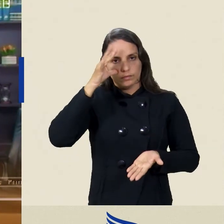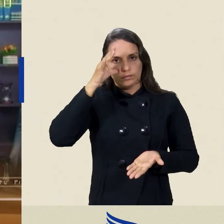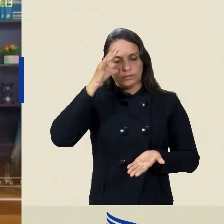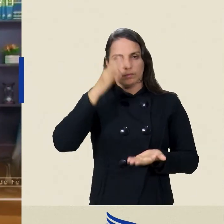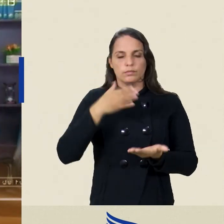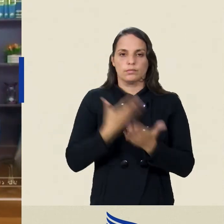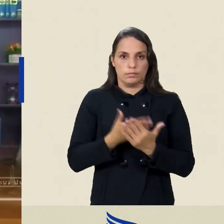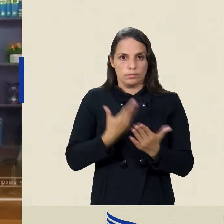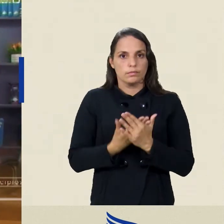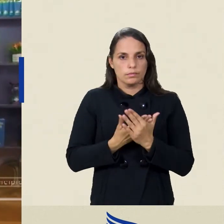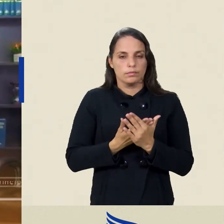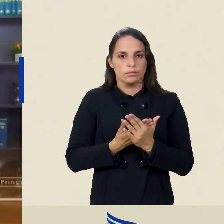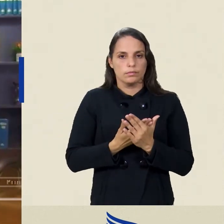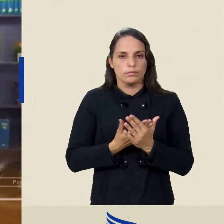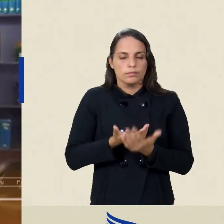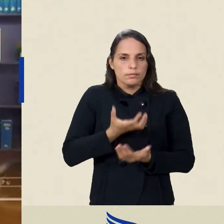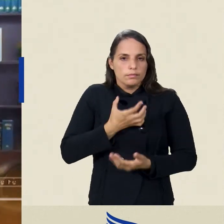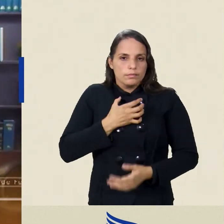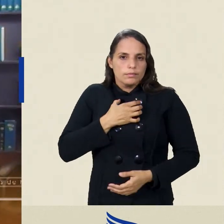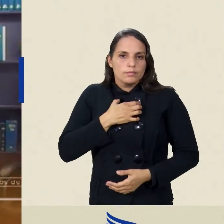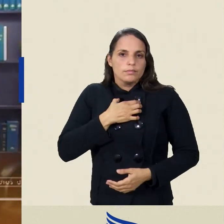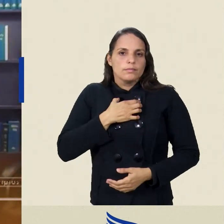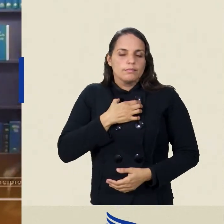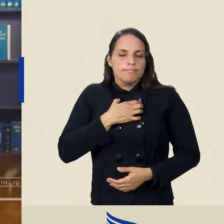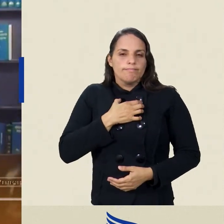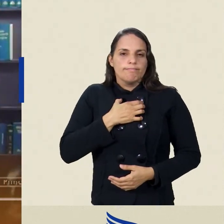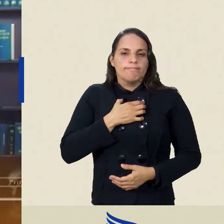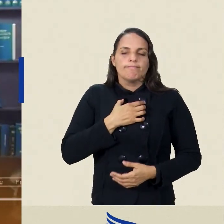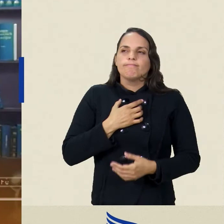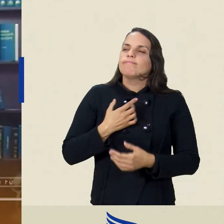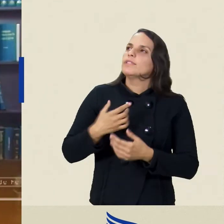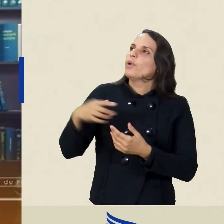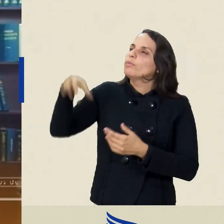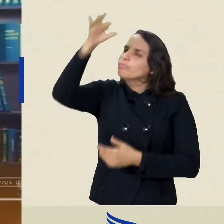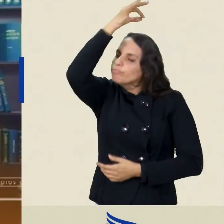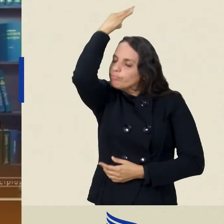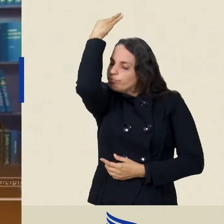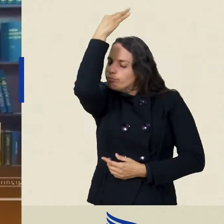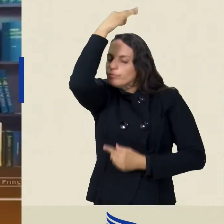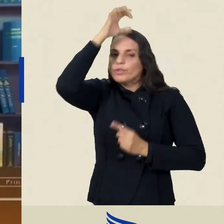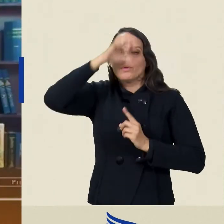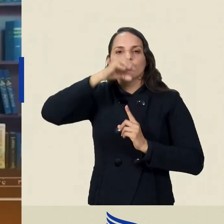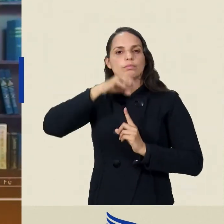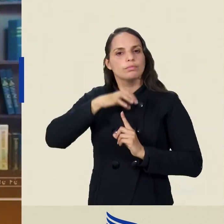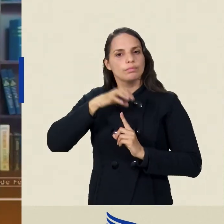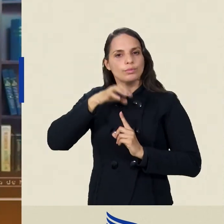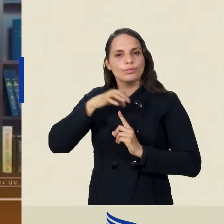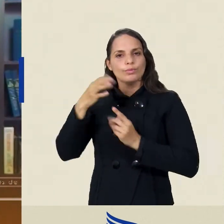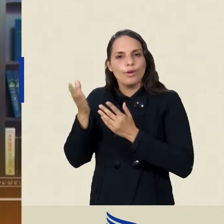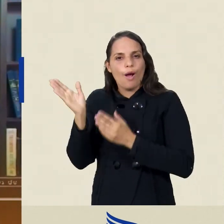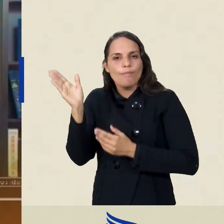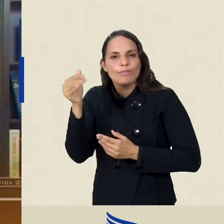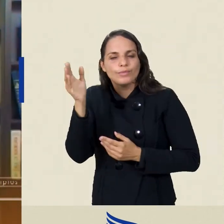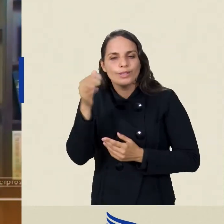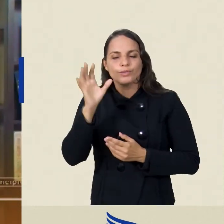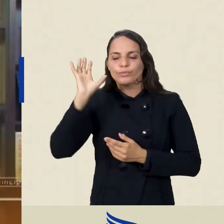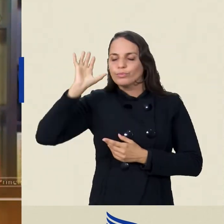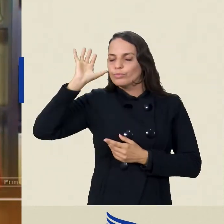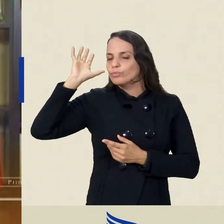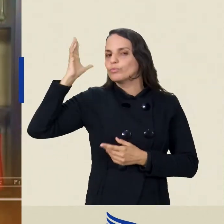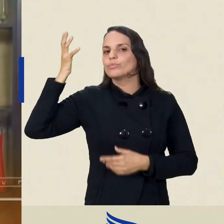videoaula sentiu no seu coração o apelo do Espírito Santo, convidando-o a tomar uma